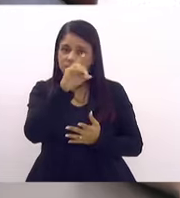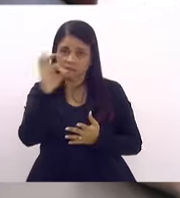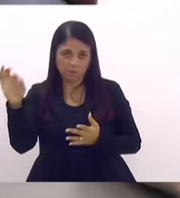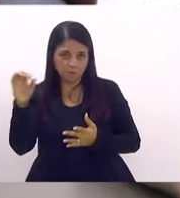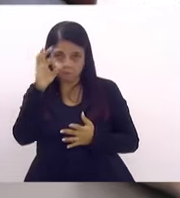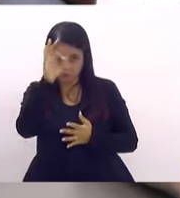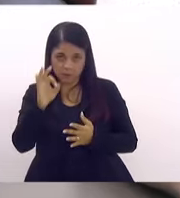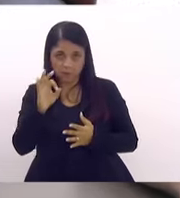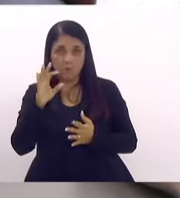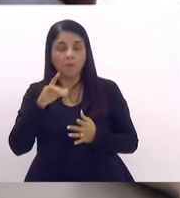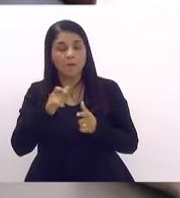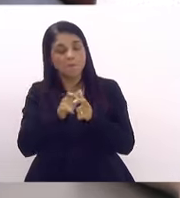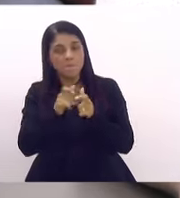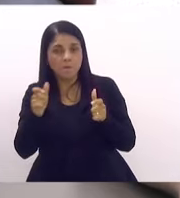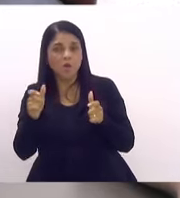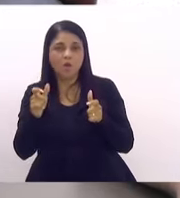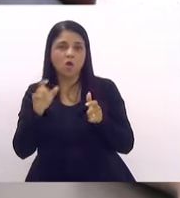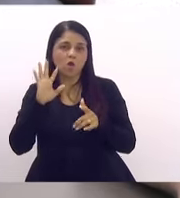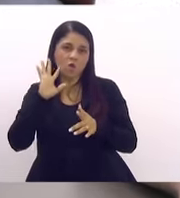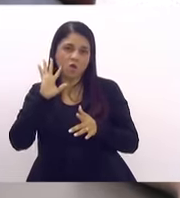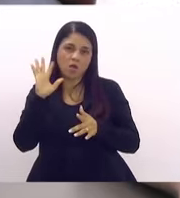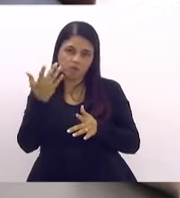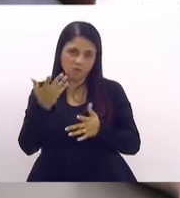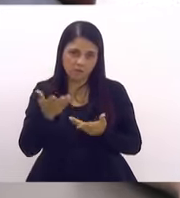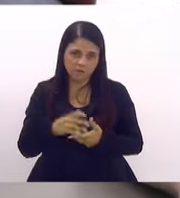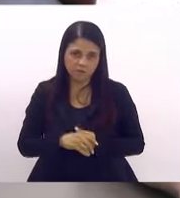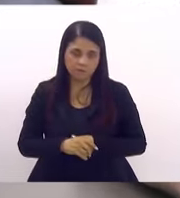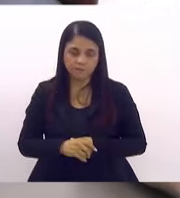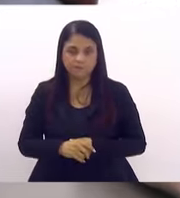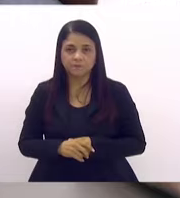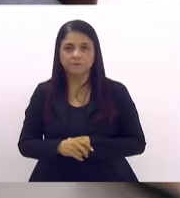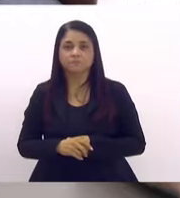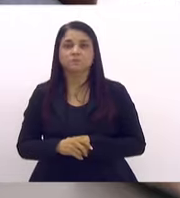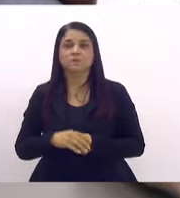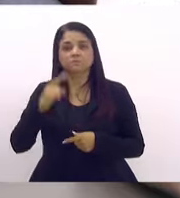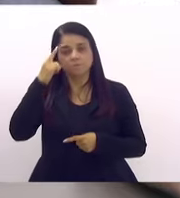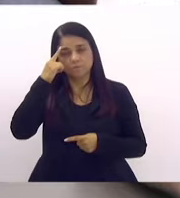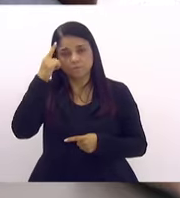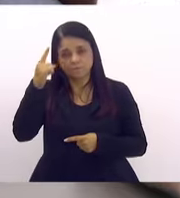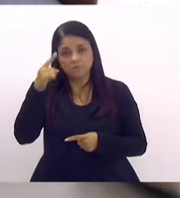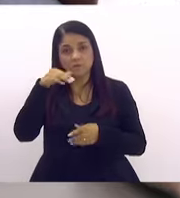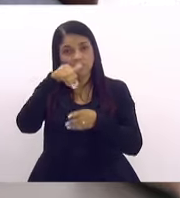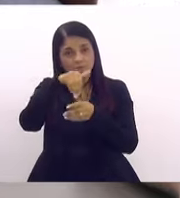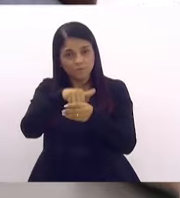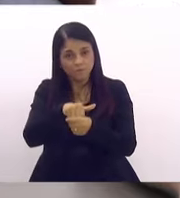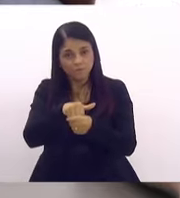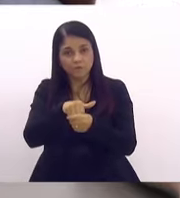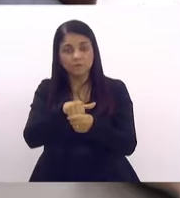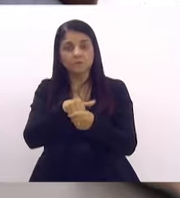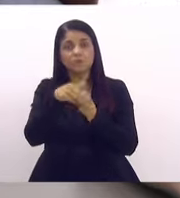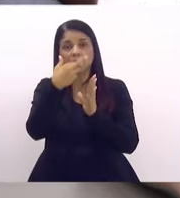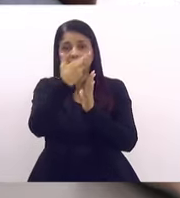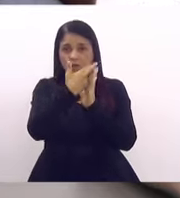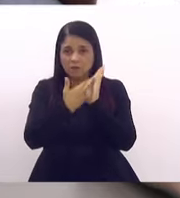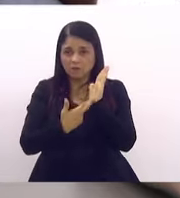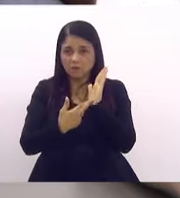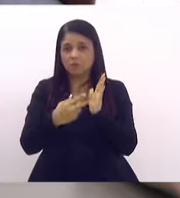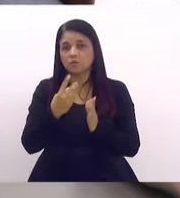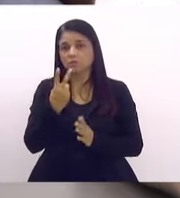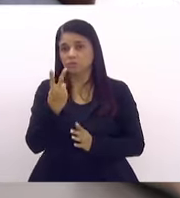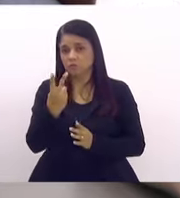resolve a maior parte das questões. Então, a minha ideia seria nós votarmos o vosso relatório com essas